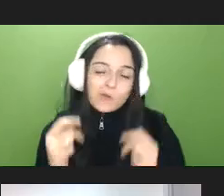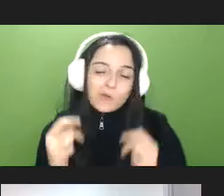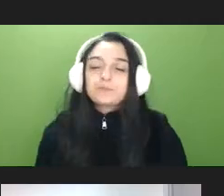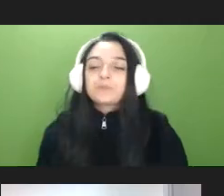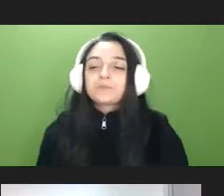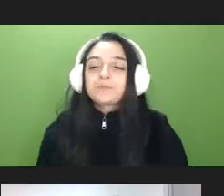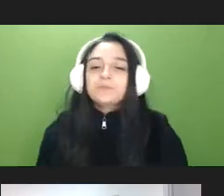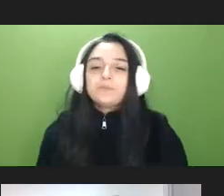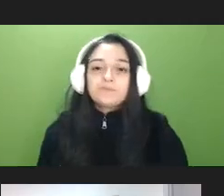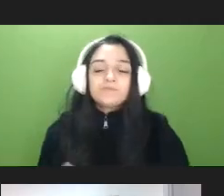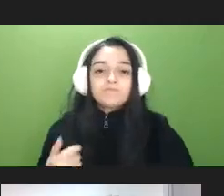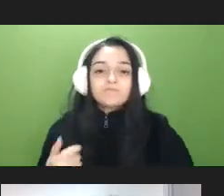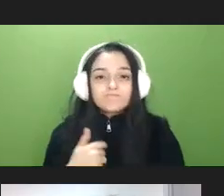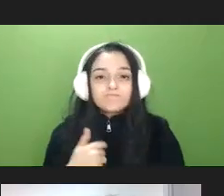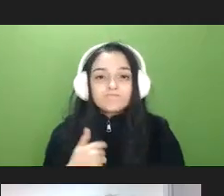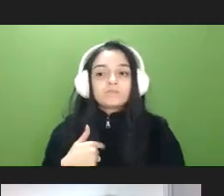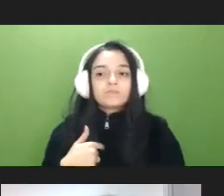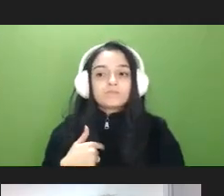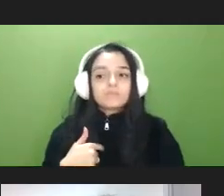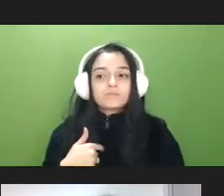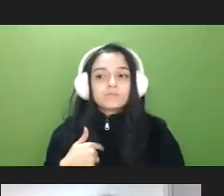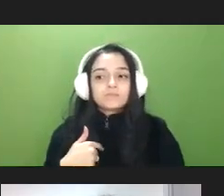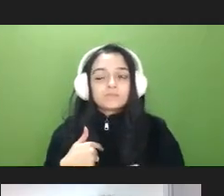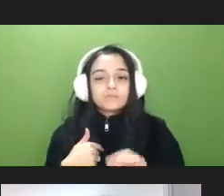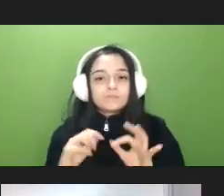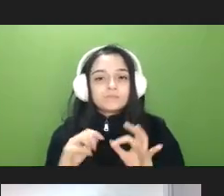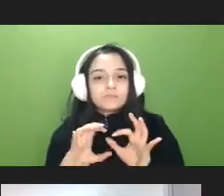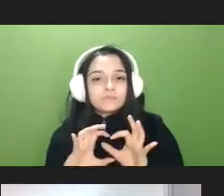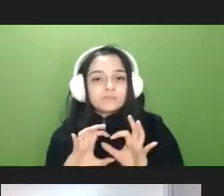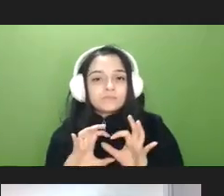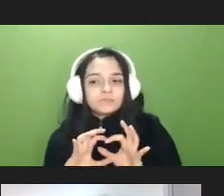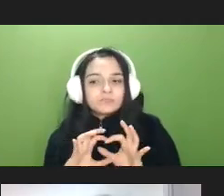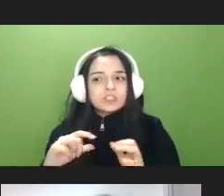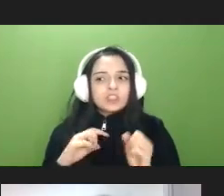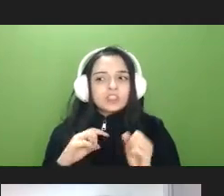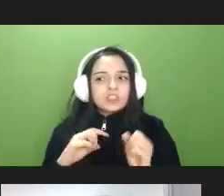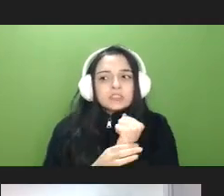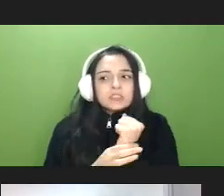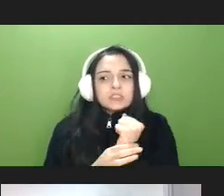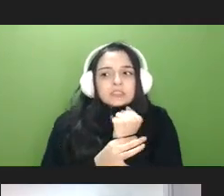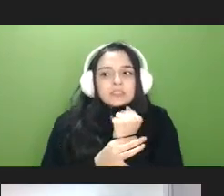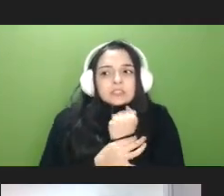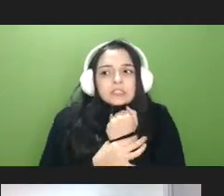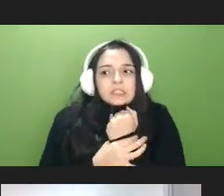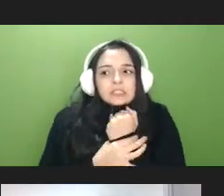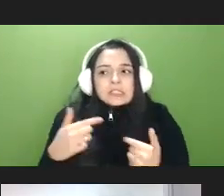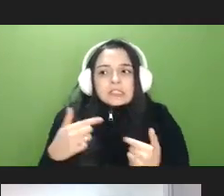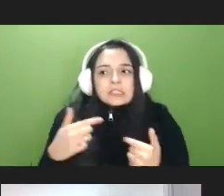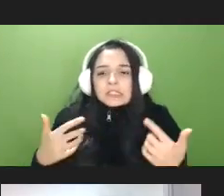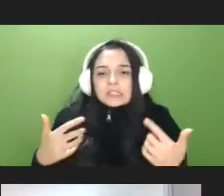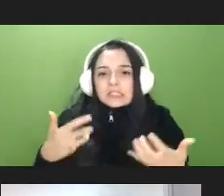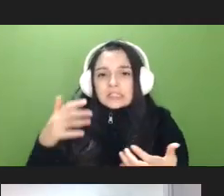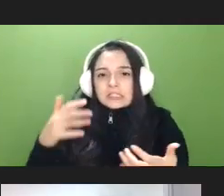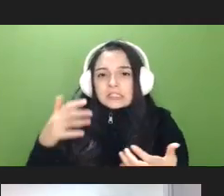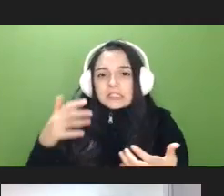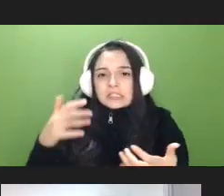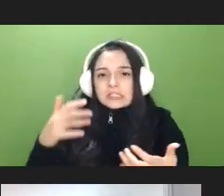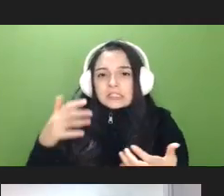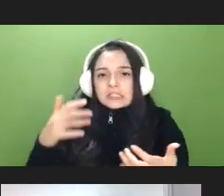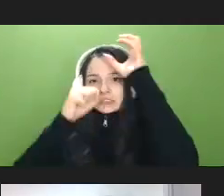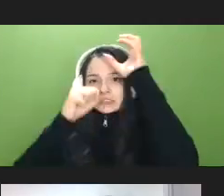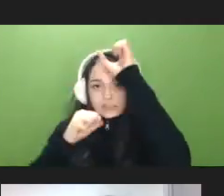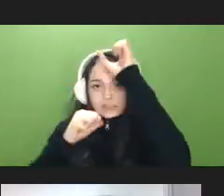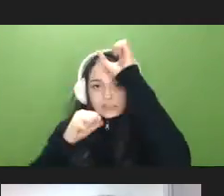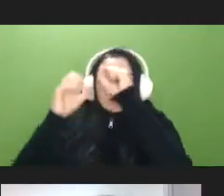medida que eu fui me permitindo, inclusive a lidar com as minhas inseguranças no processo de aprendizagem, eu fui entendendo que, na verdade, não